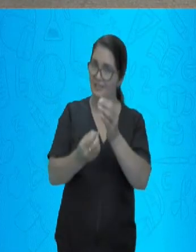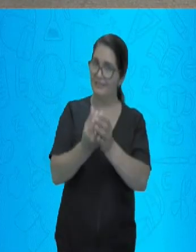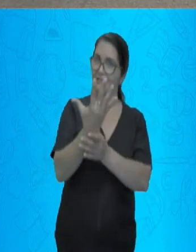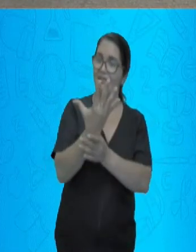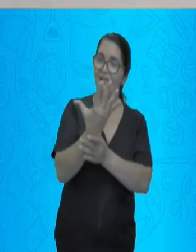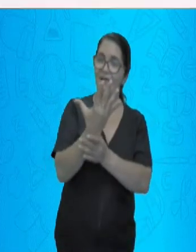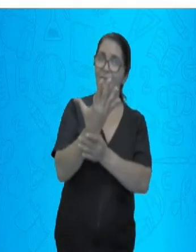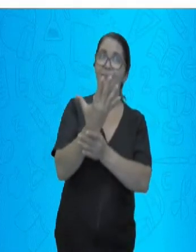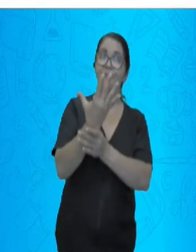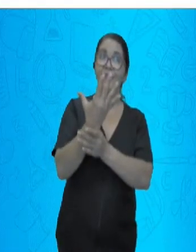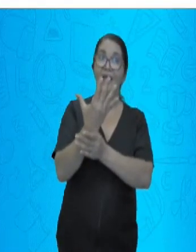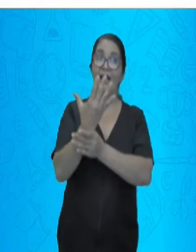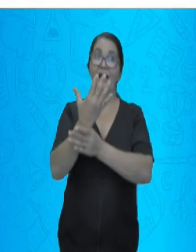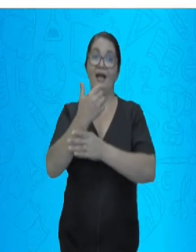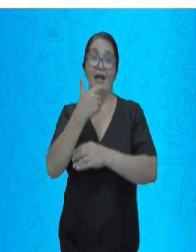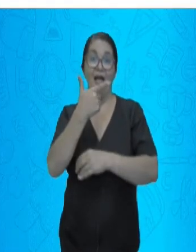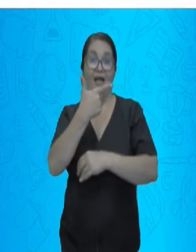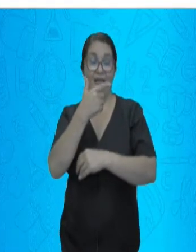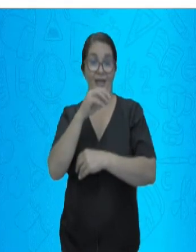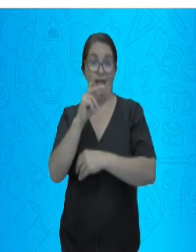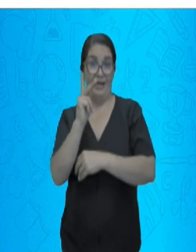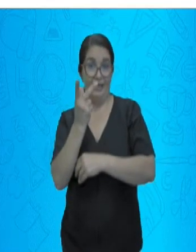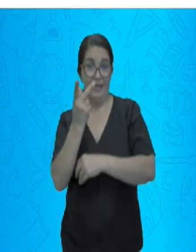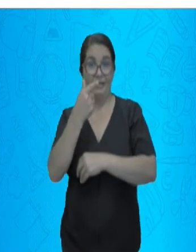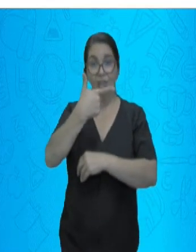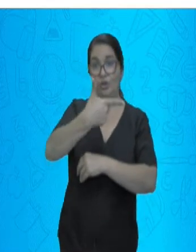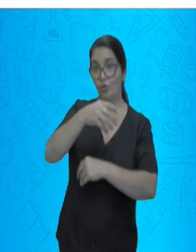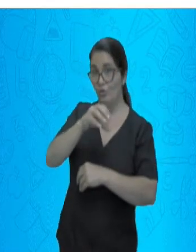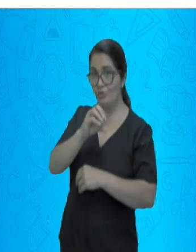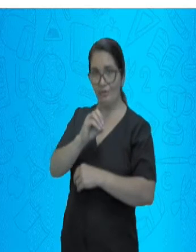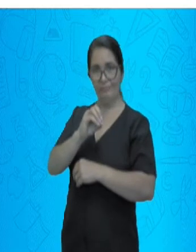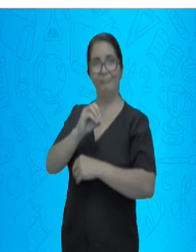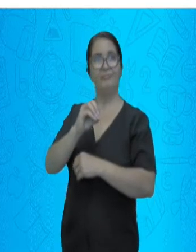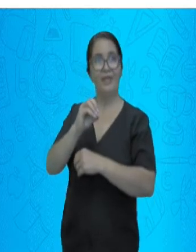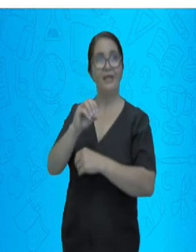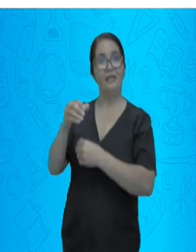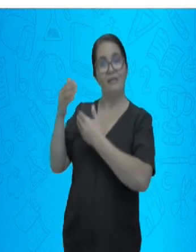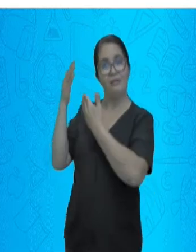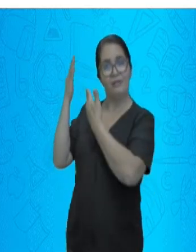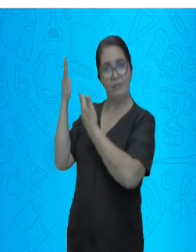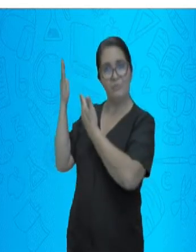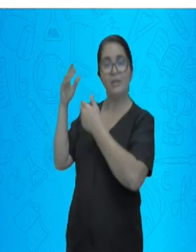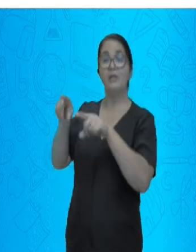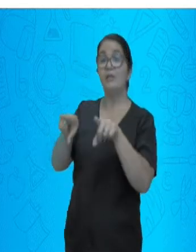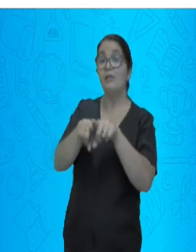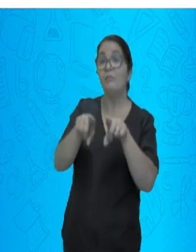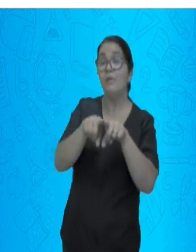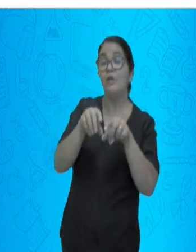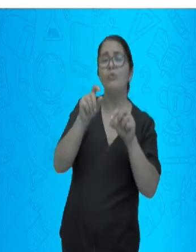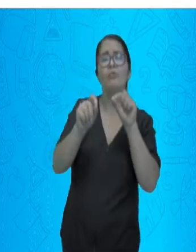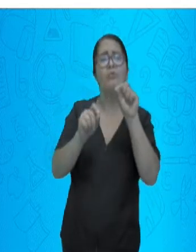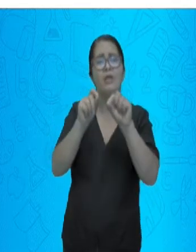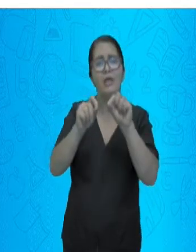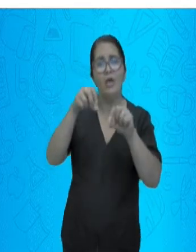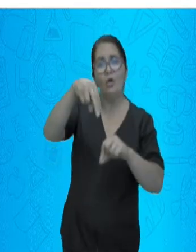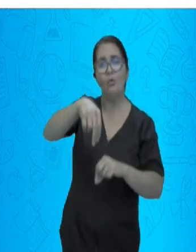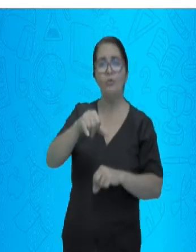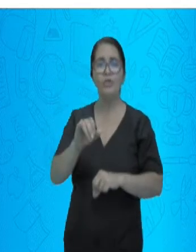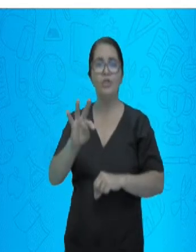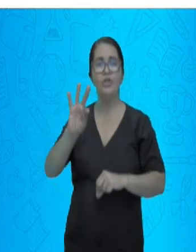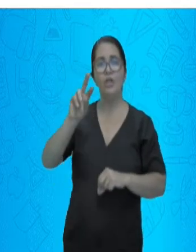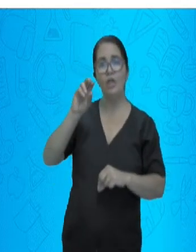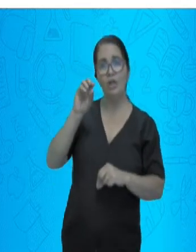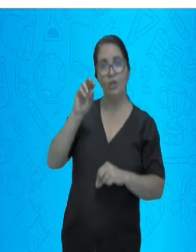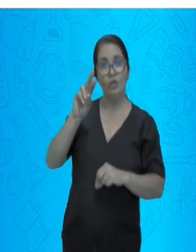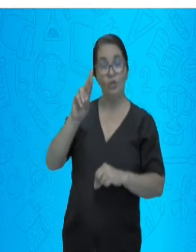que é uma substância pura simples, e temos o nitrogênio, que é